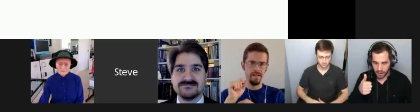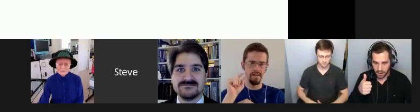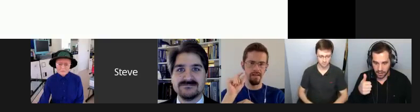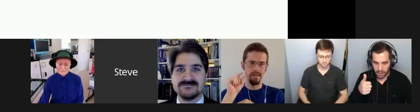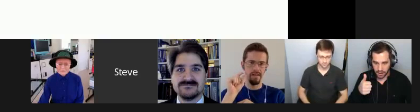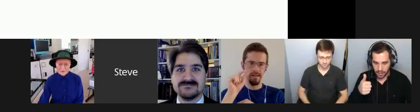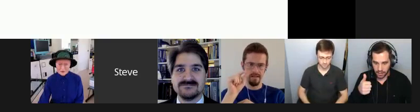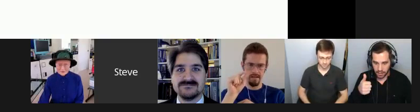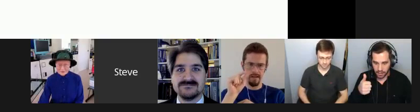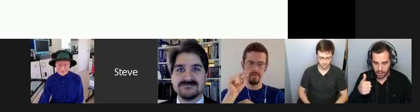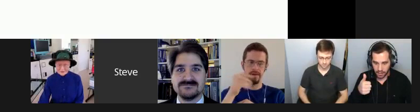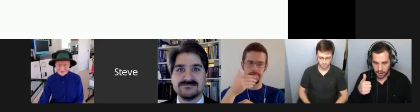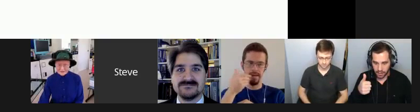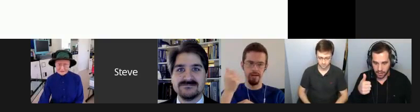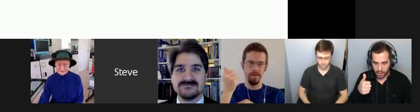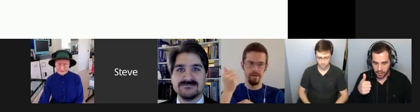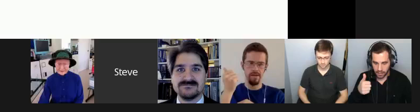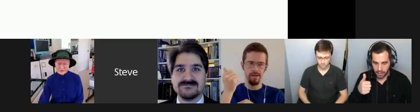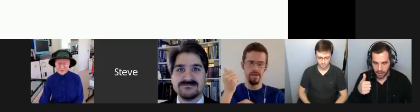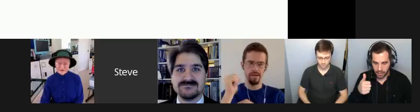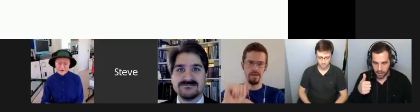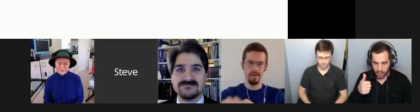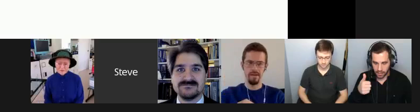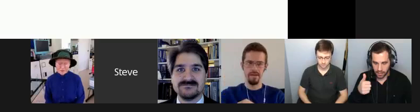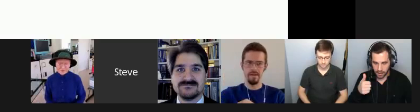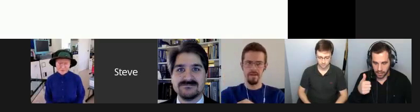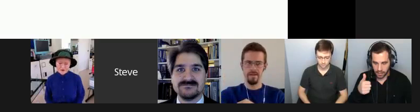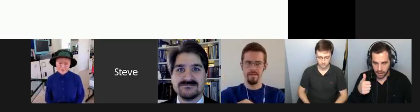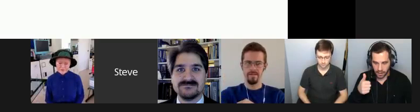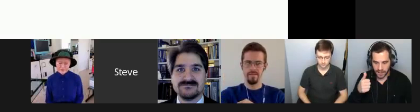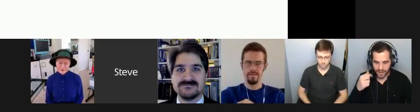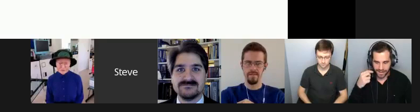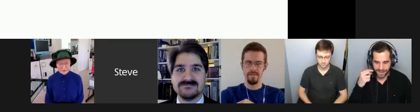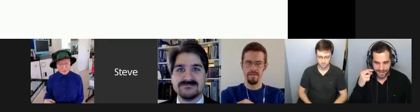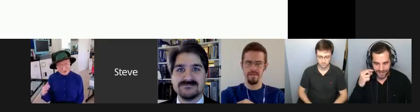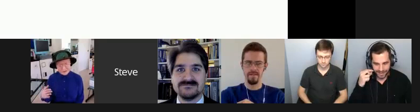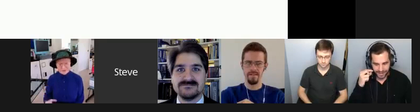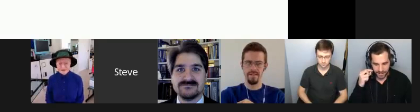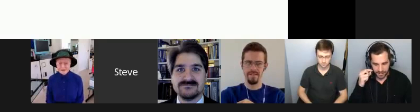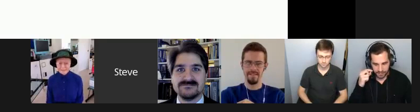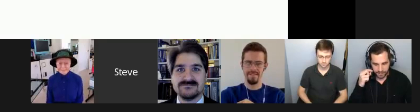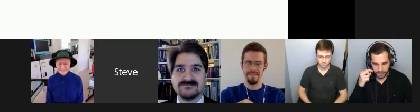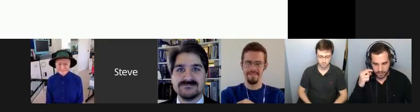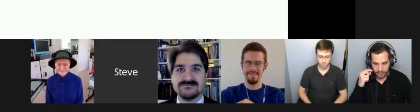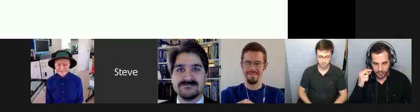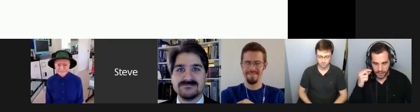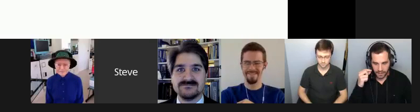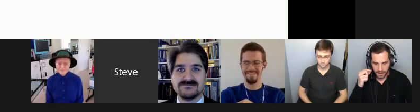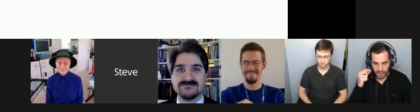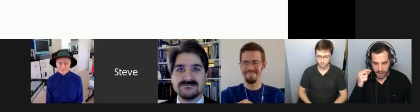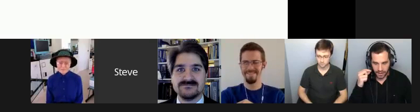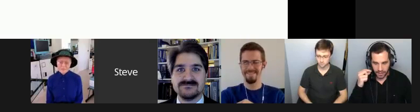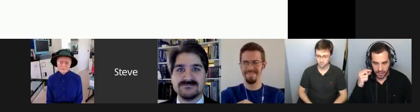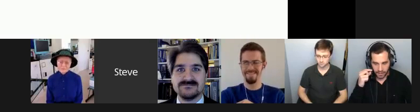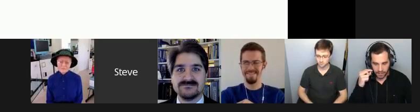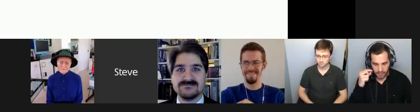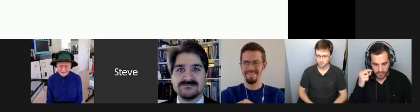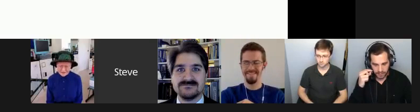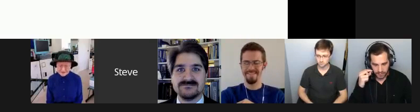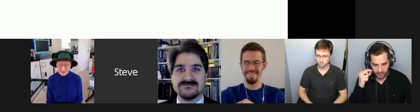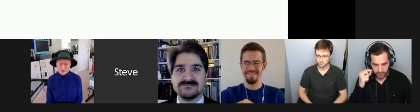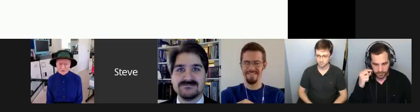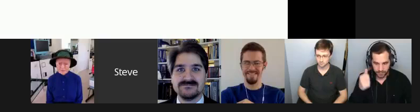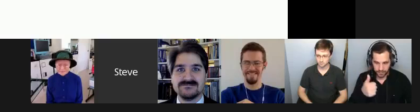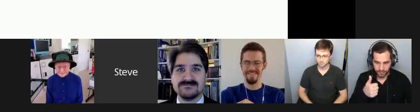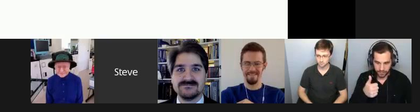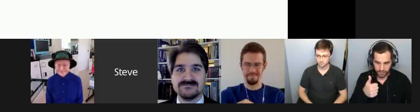It's okay? That's a little bit better. Yeah, speak up. You were doing well Okay. before, but it went down. Yeah. It's okay.